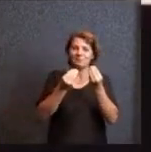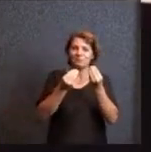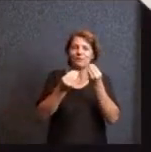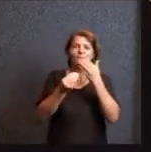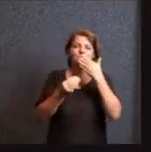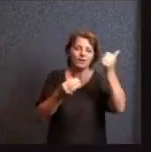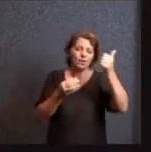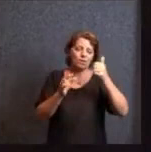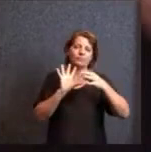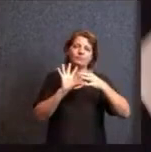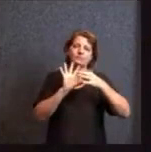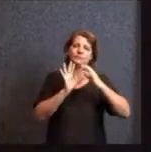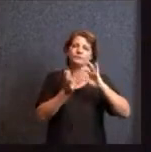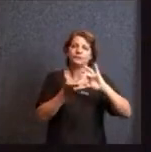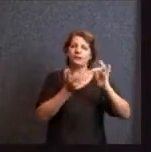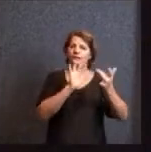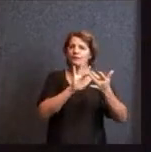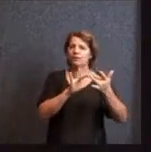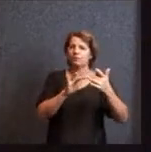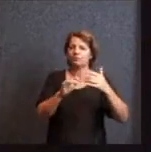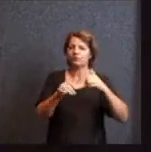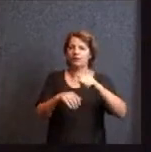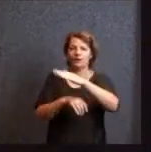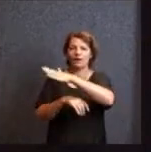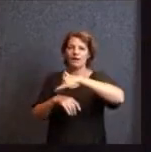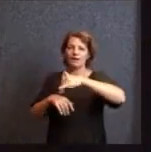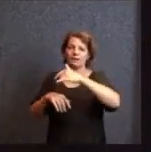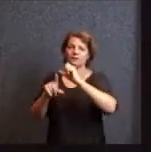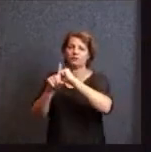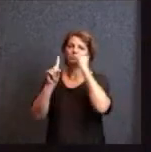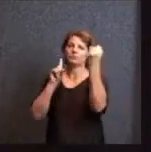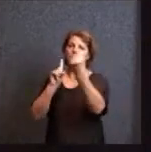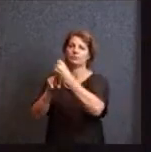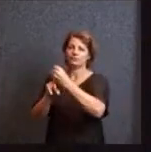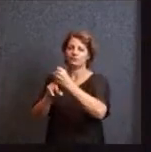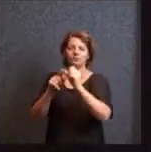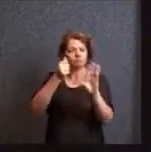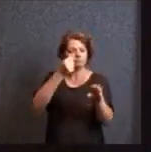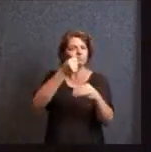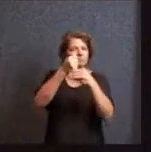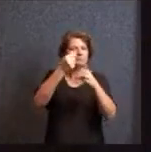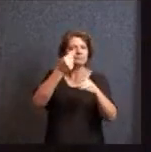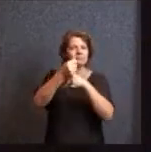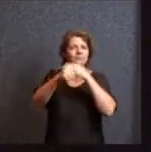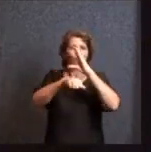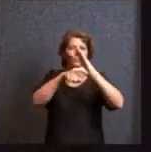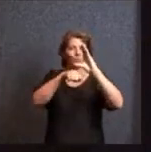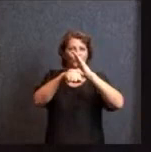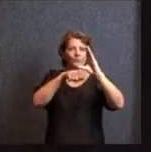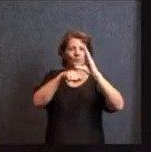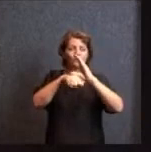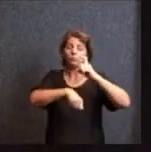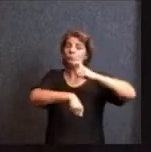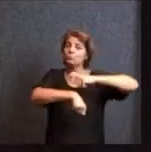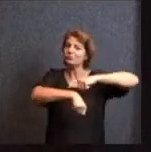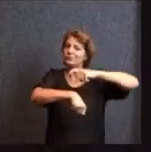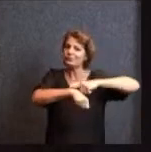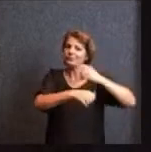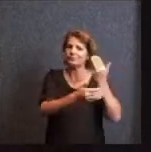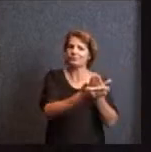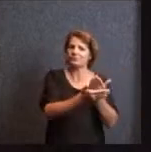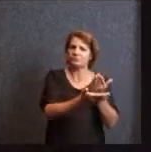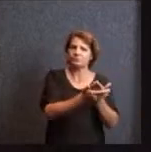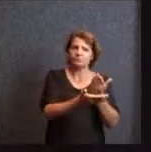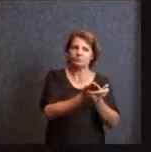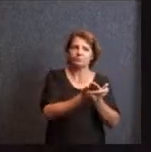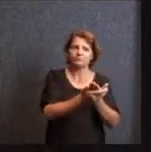integração com o ambiente social. Paralelo, essa complementação ela vai acontecer no tempo escolar com uma